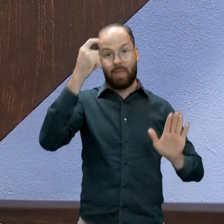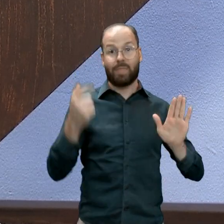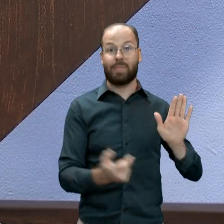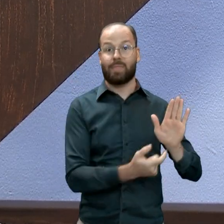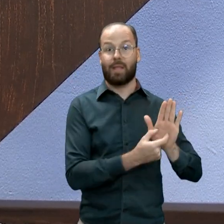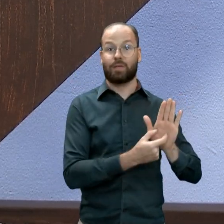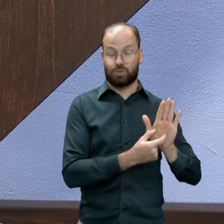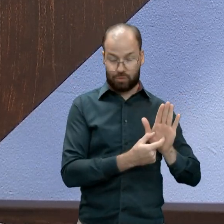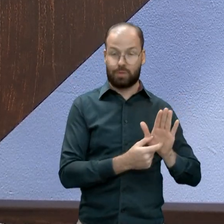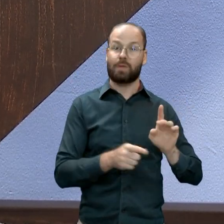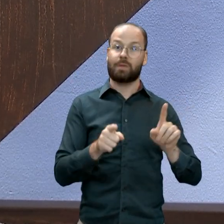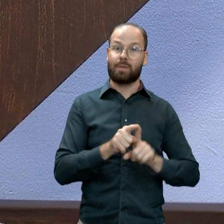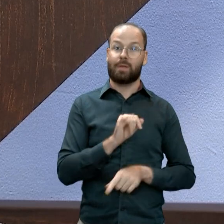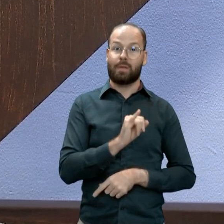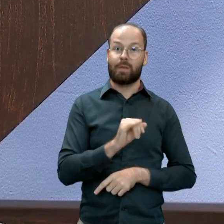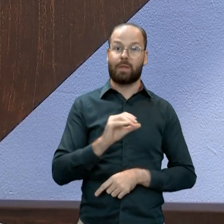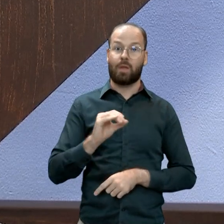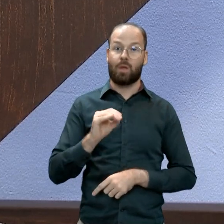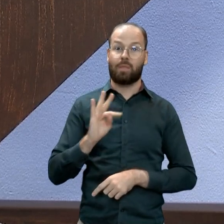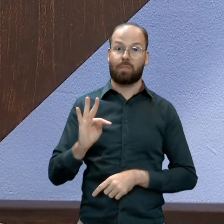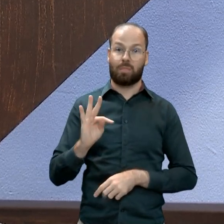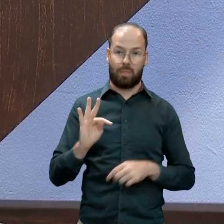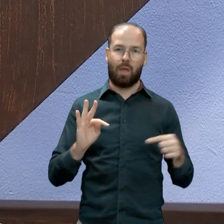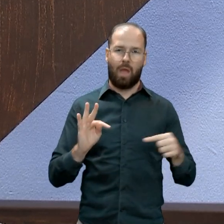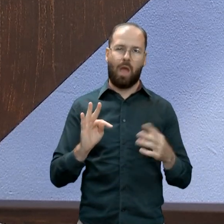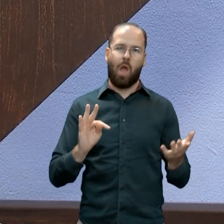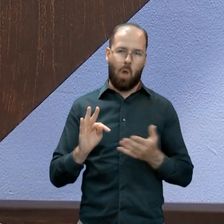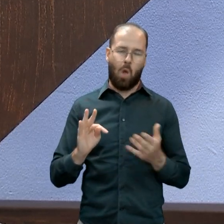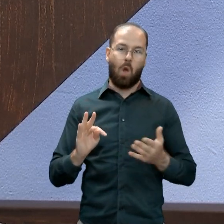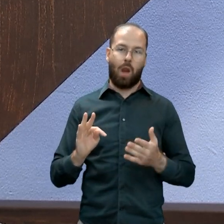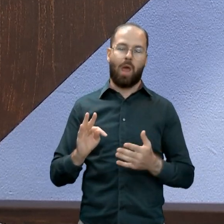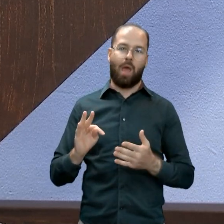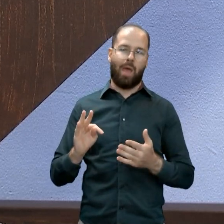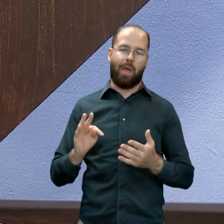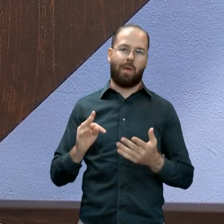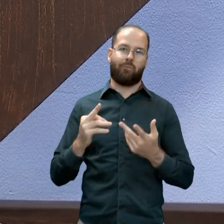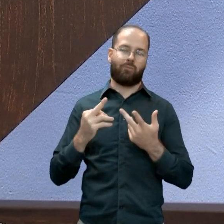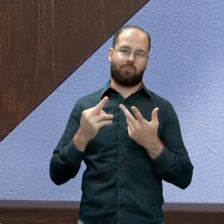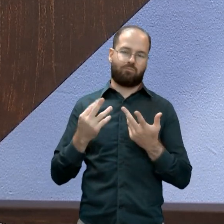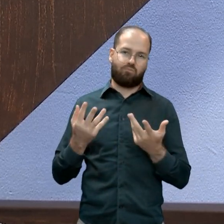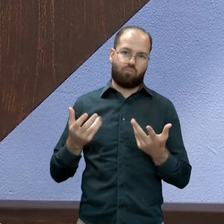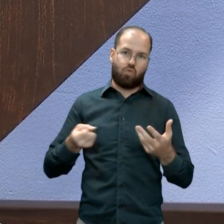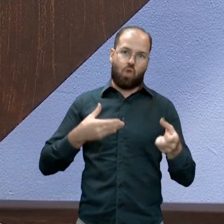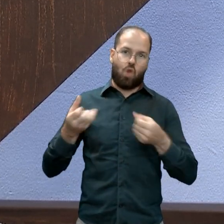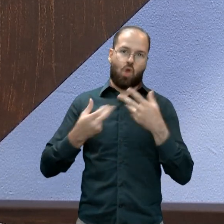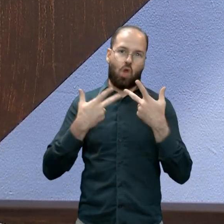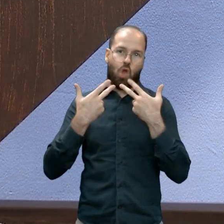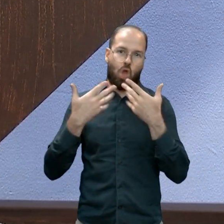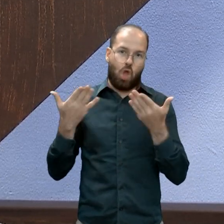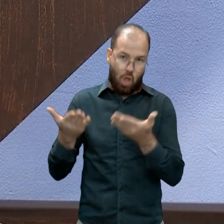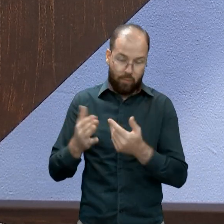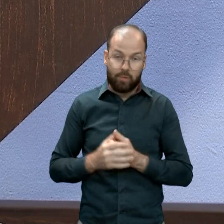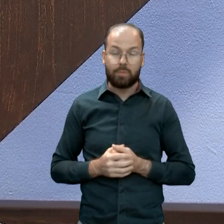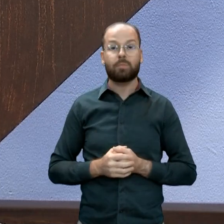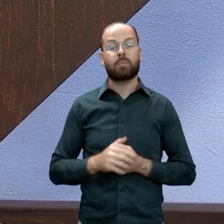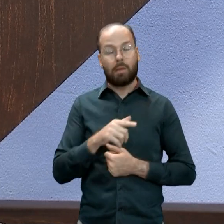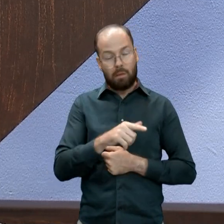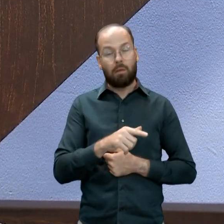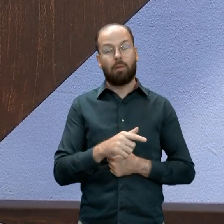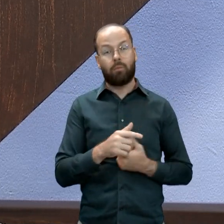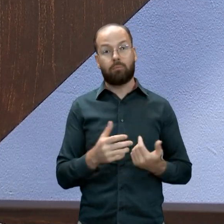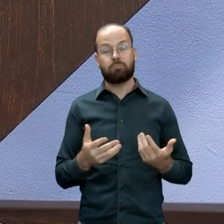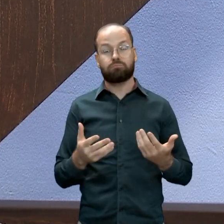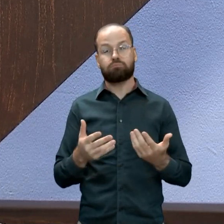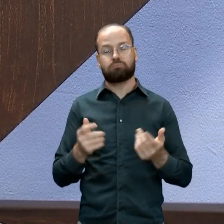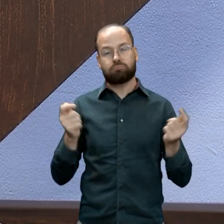artificial, o IoT, né, que está muito na moda, né, ele vem de forma significativa a